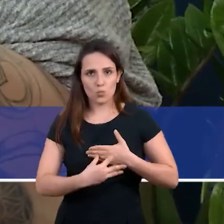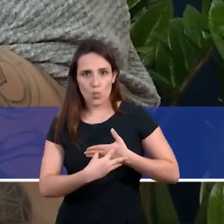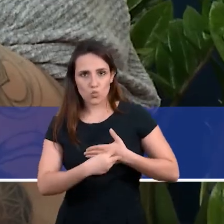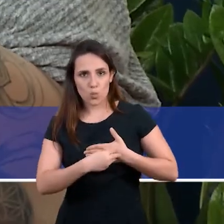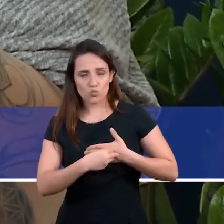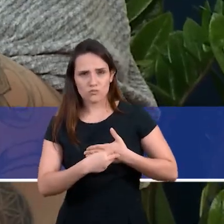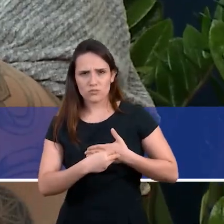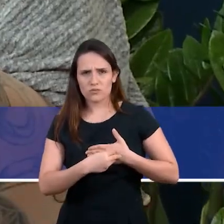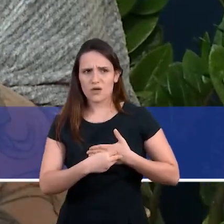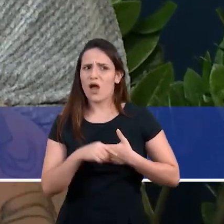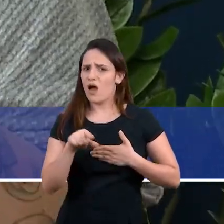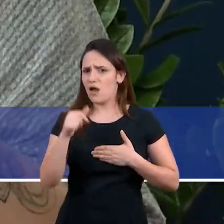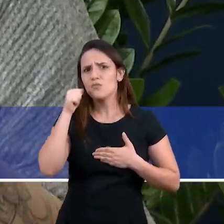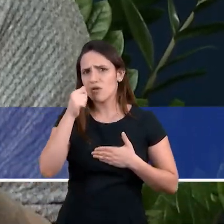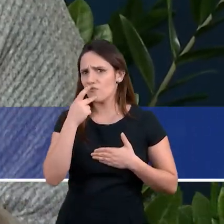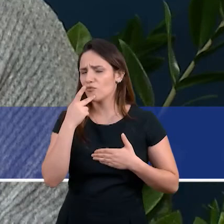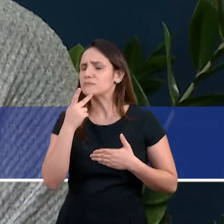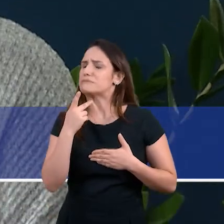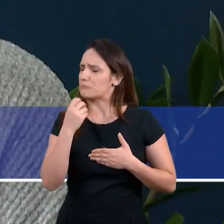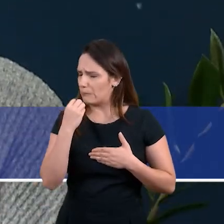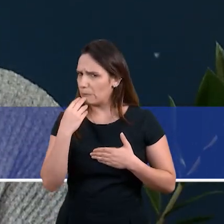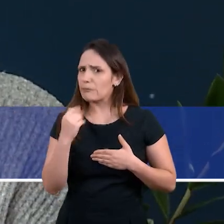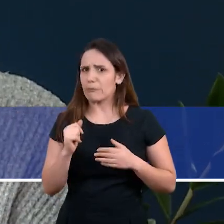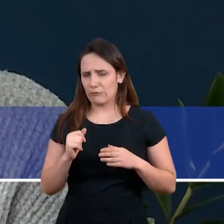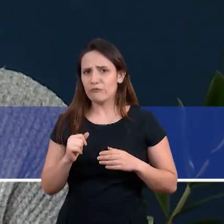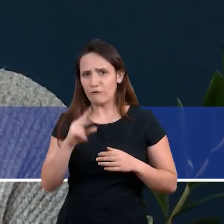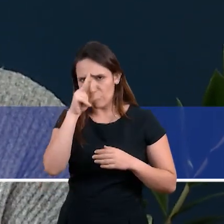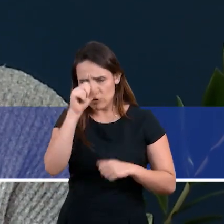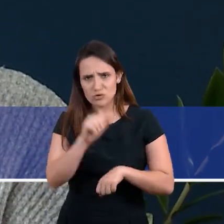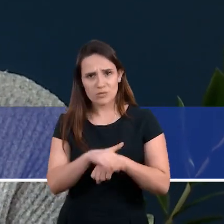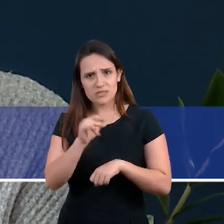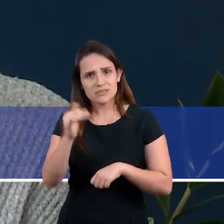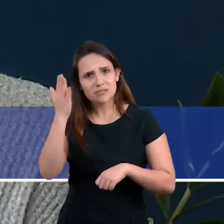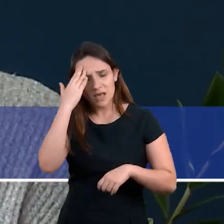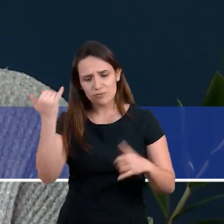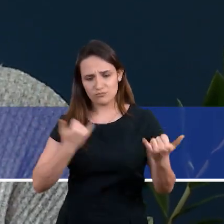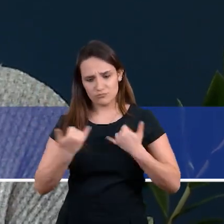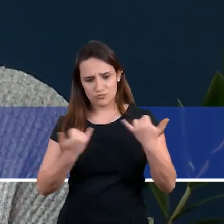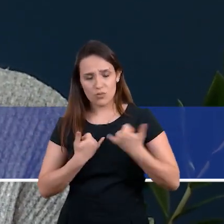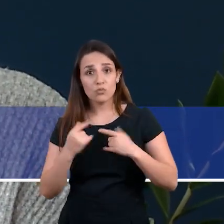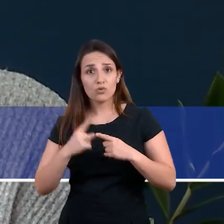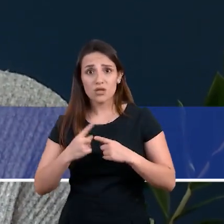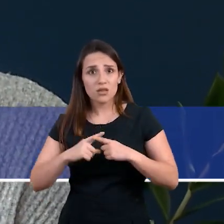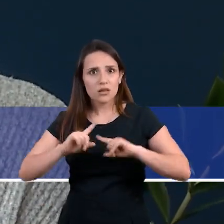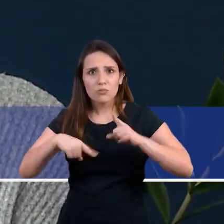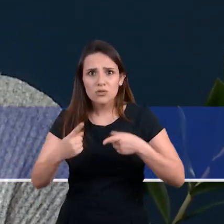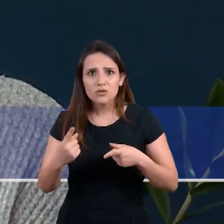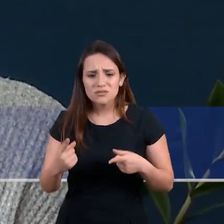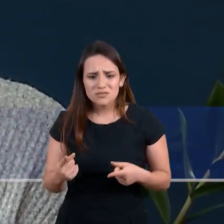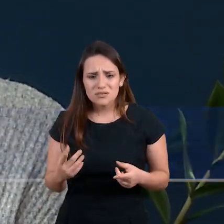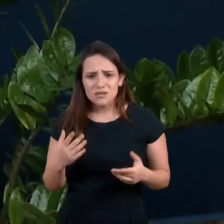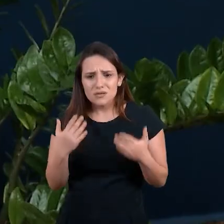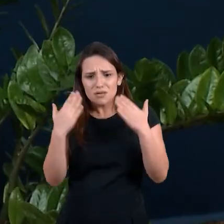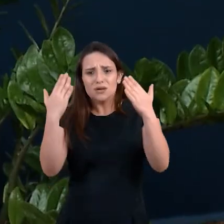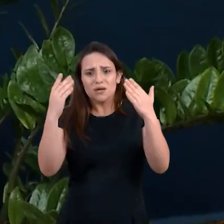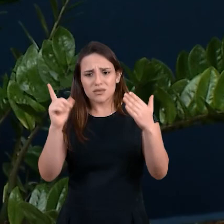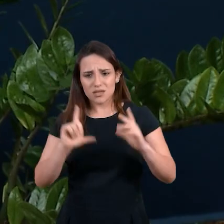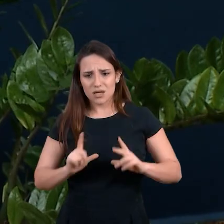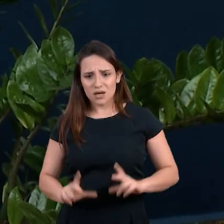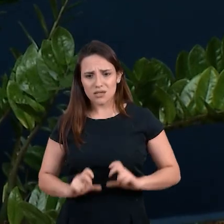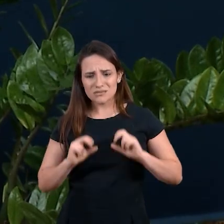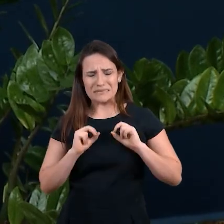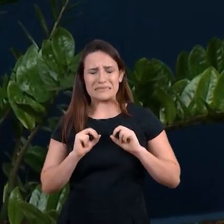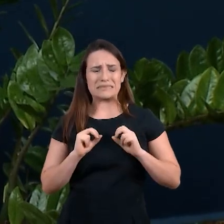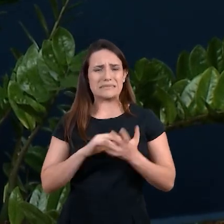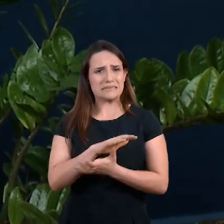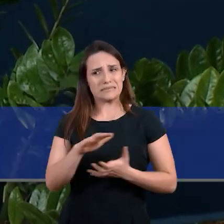cirúrgico. Para ela, a informação é a principal aliada das mulheres que recebem uma notícia tão preocupante como esta. É essencial a